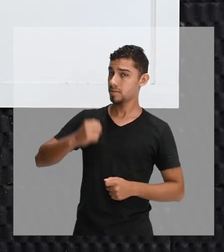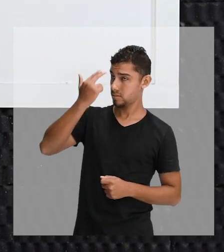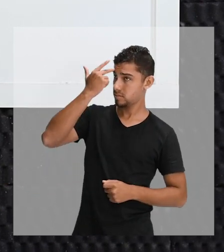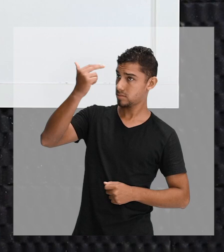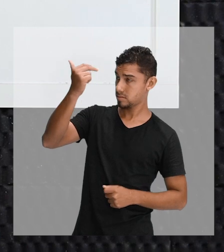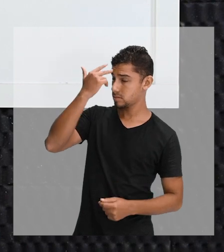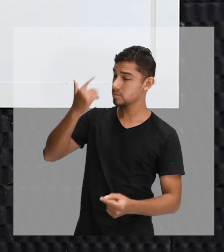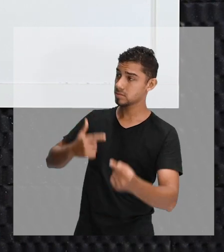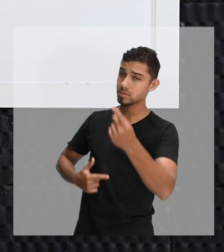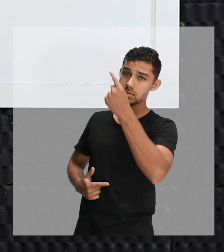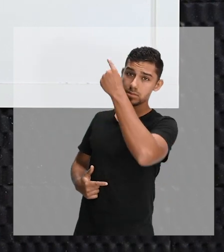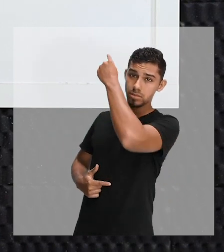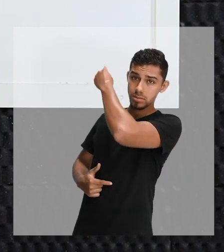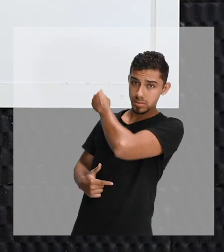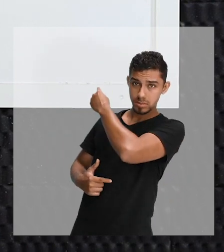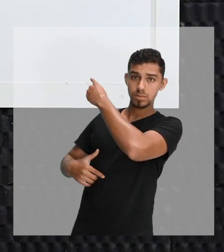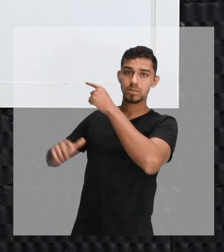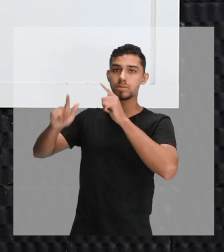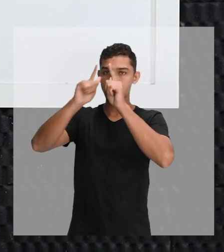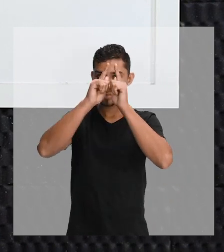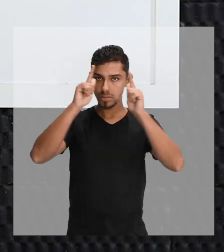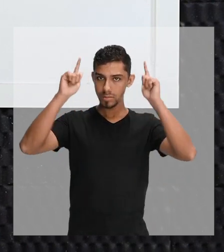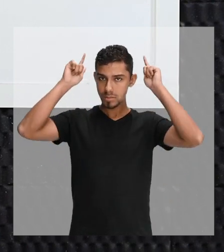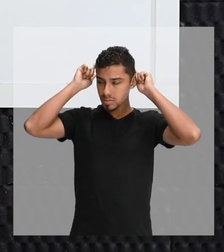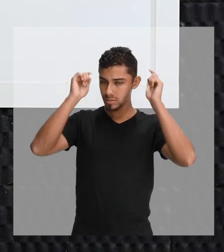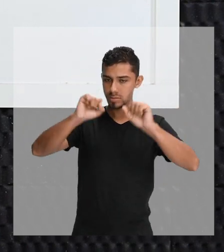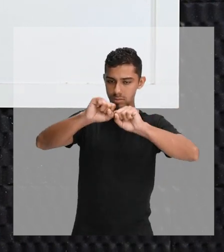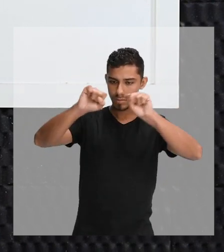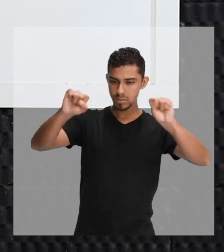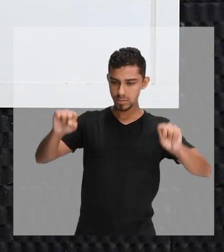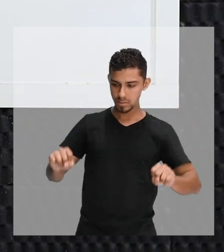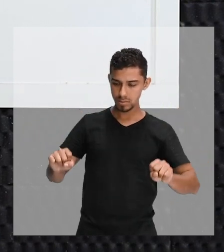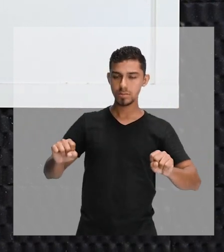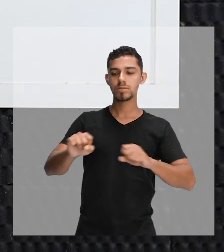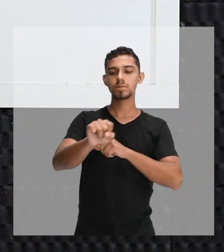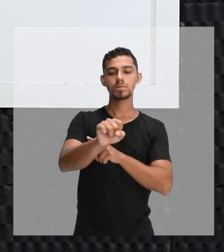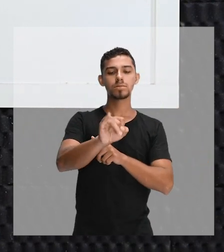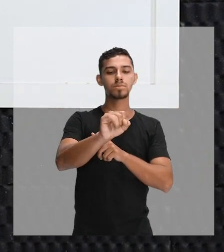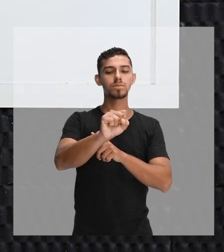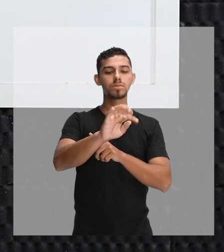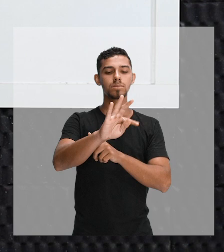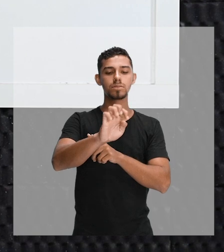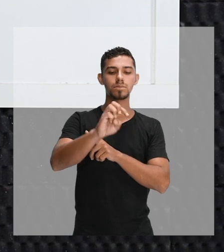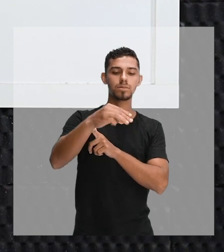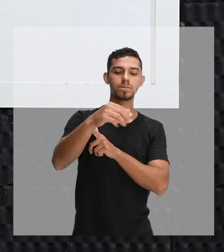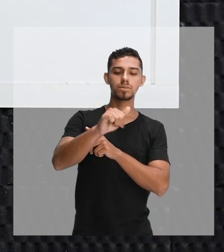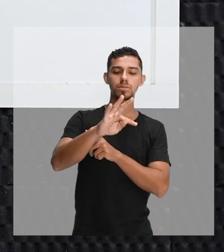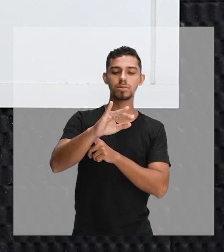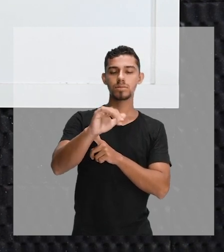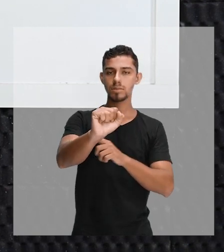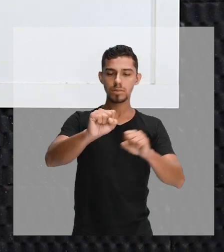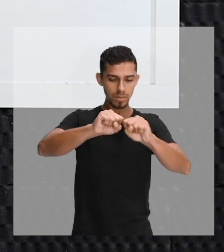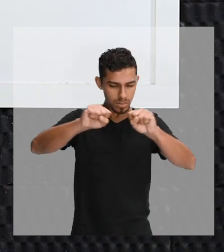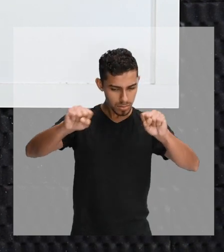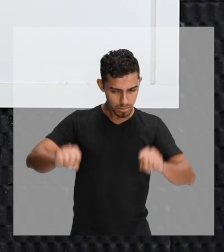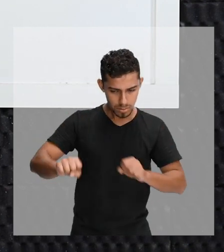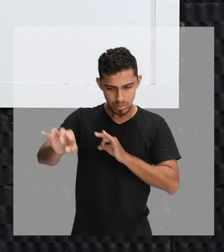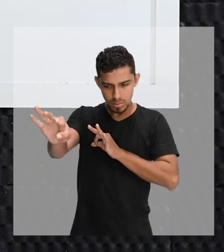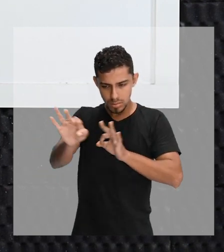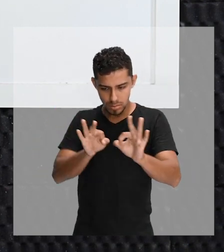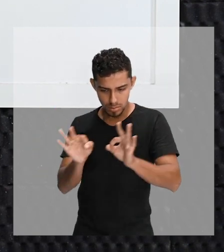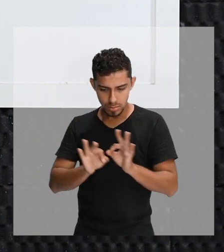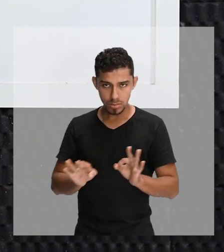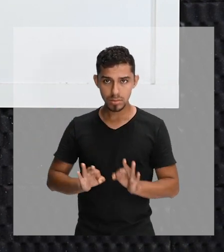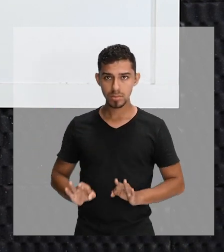ali, entre os gregos, que a coisa é sistematizada. Lembra que sistematizar é organizar. Então, nós temos ali uma